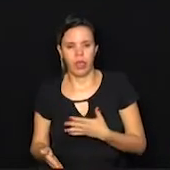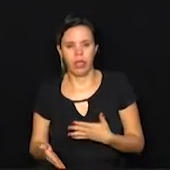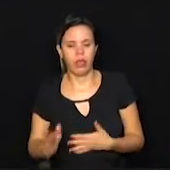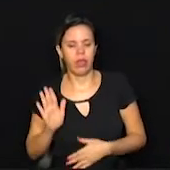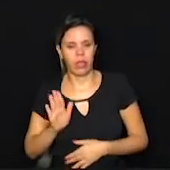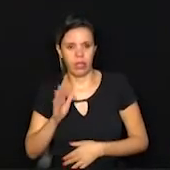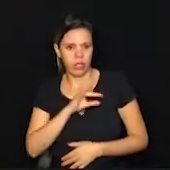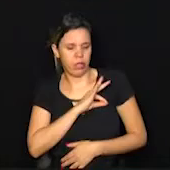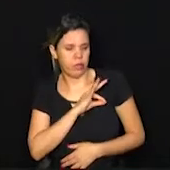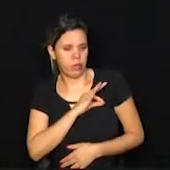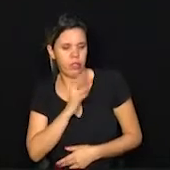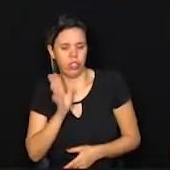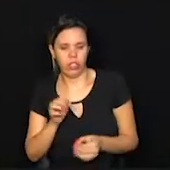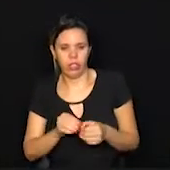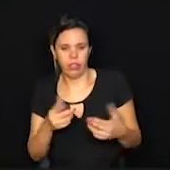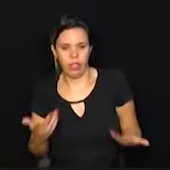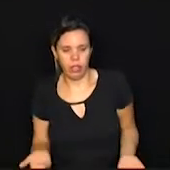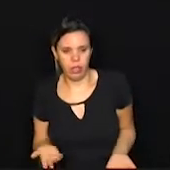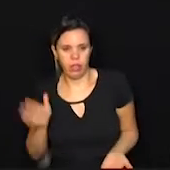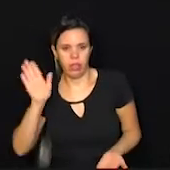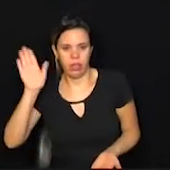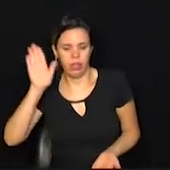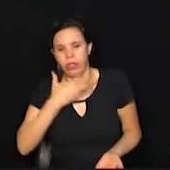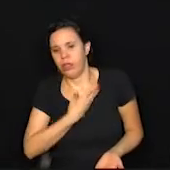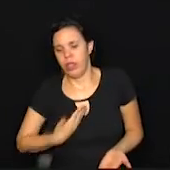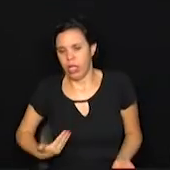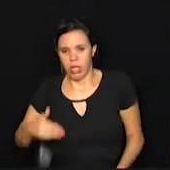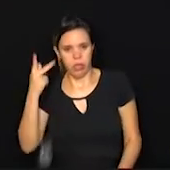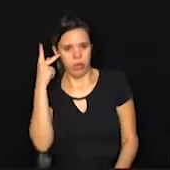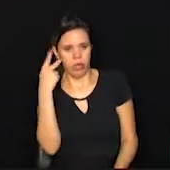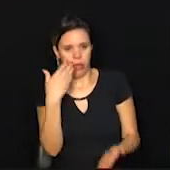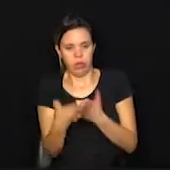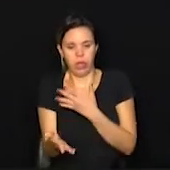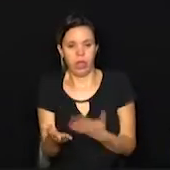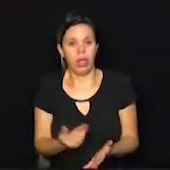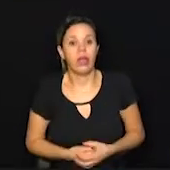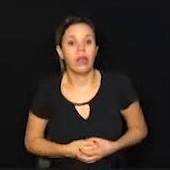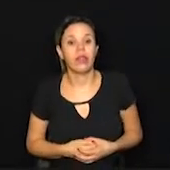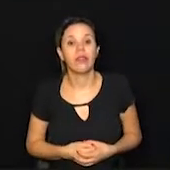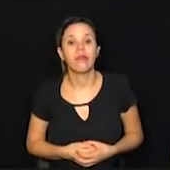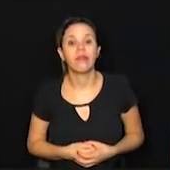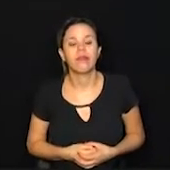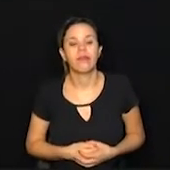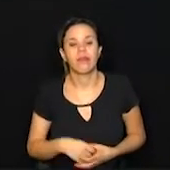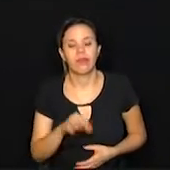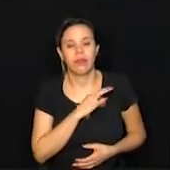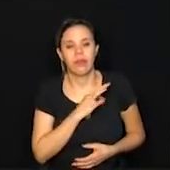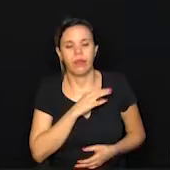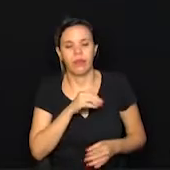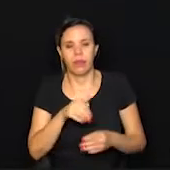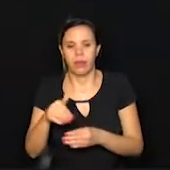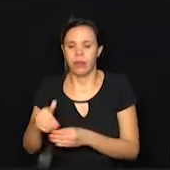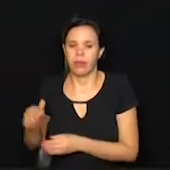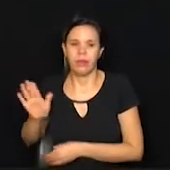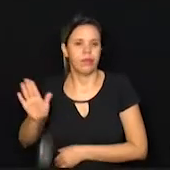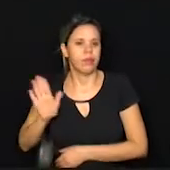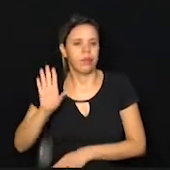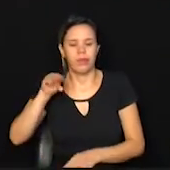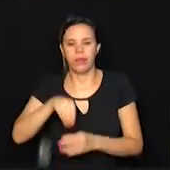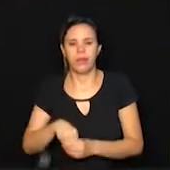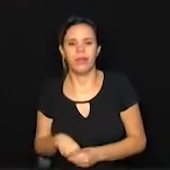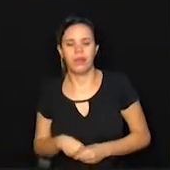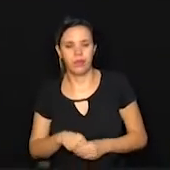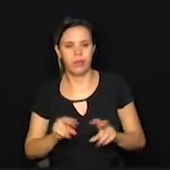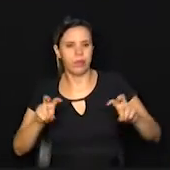com já tinha feito isso quando ele foi candidato a Governador de São Paulo e de voltou Lauro né o candidatos militares na eleição dentro